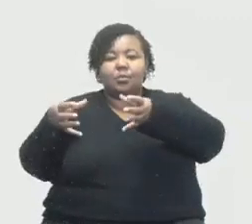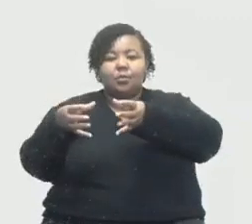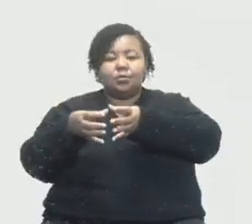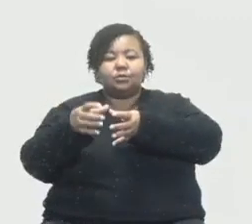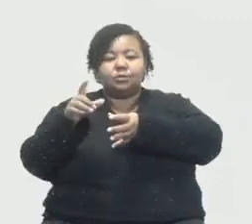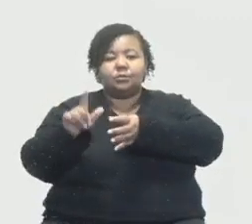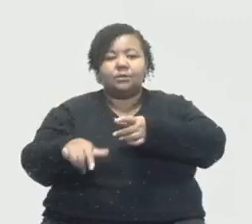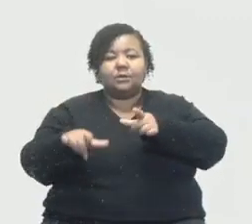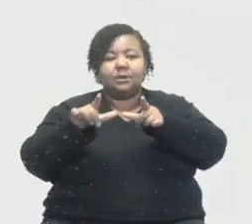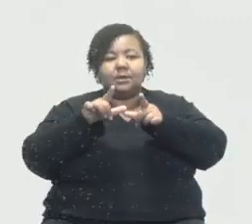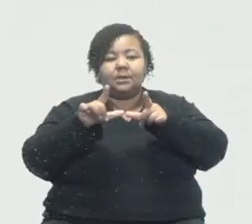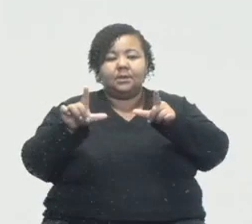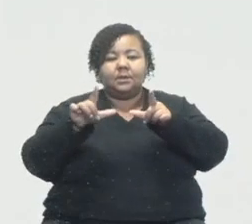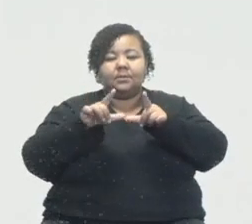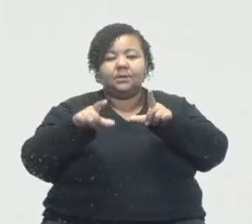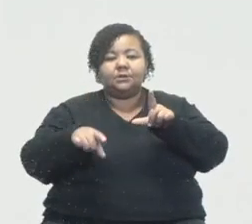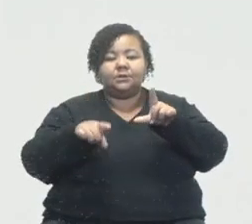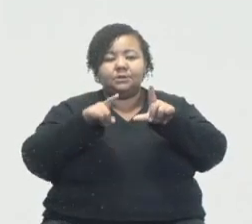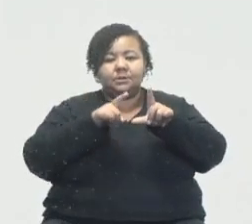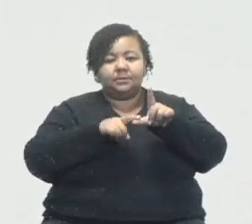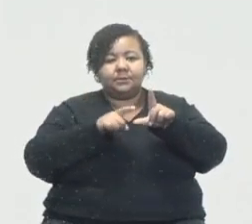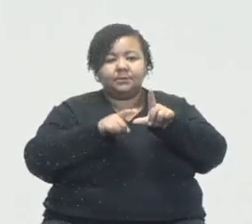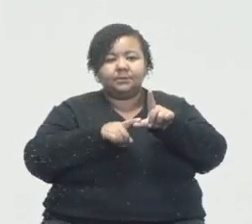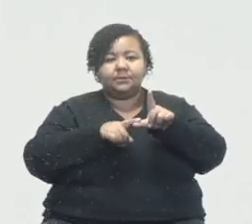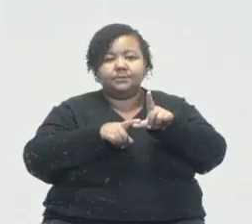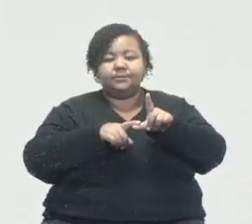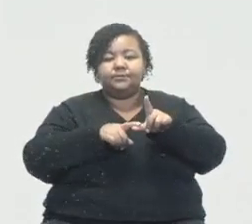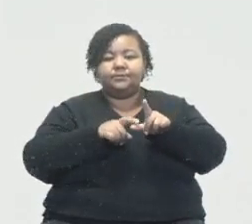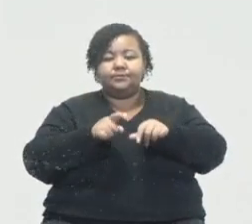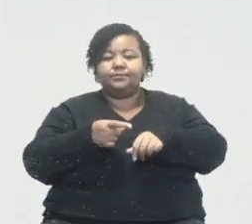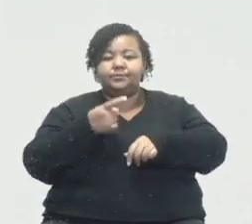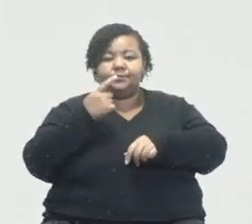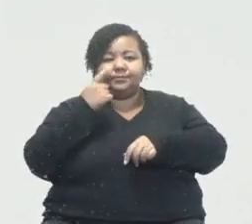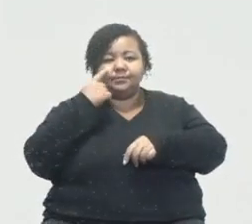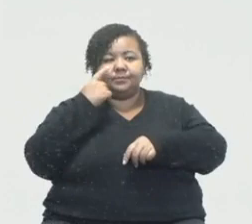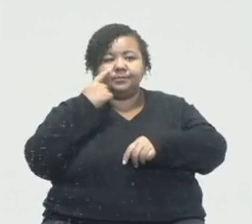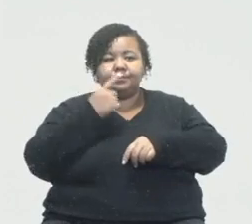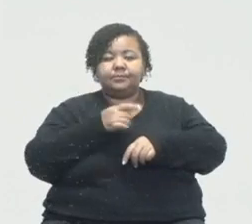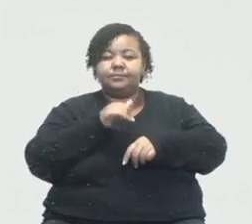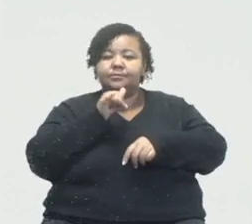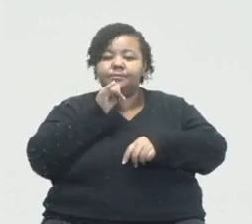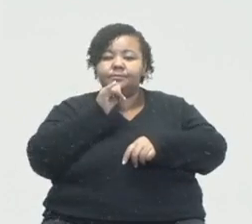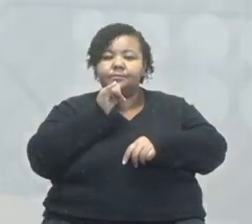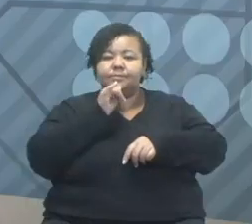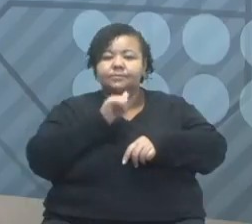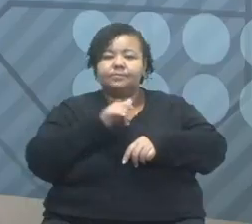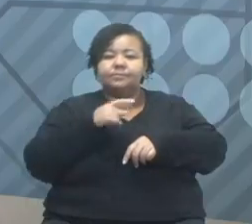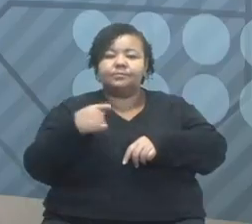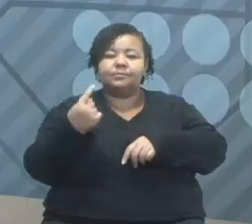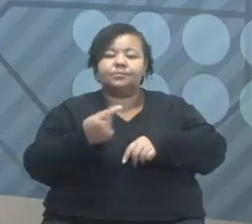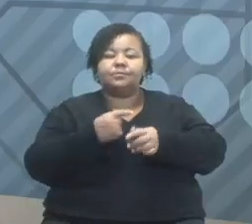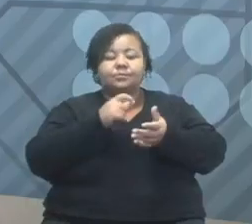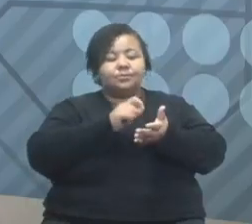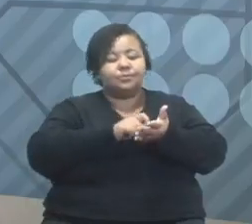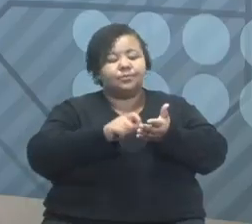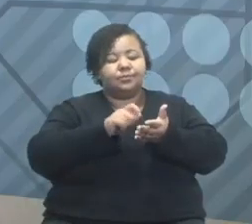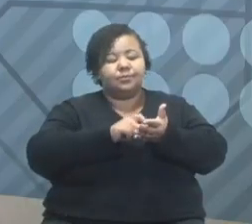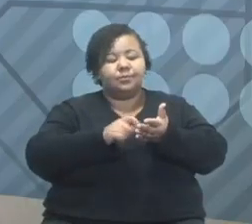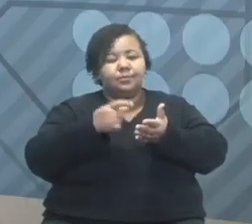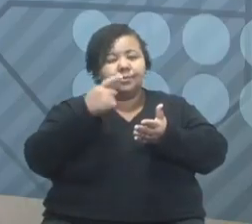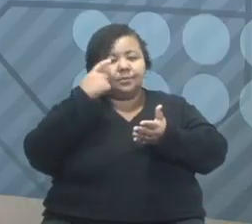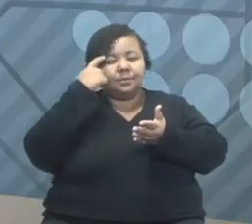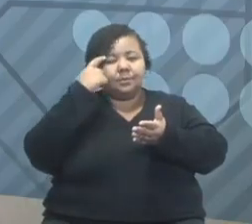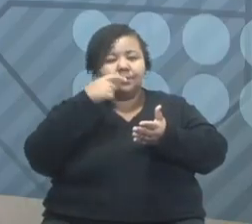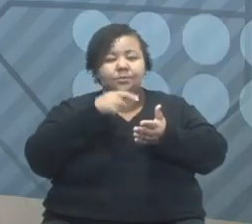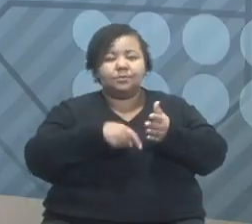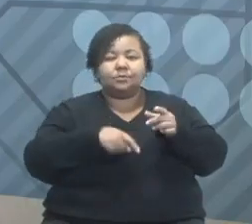linearmente dependente. Então, observe que nesse caso aqui, nós estamos escrevendo, pensando na situação,